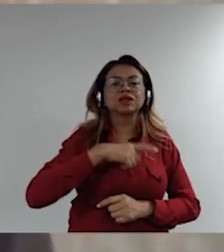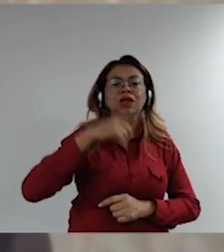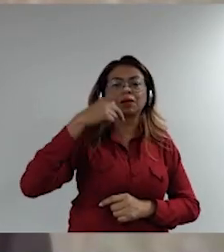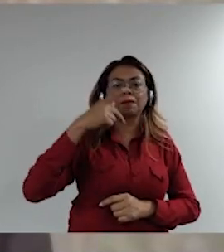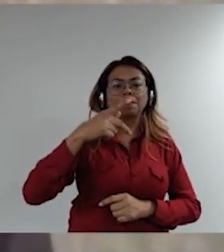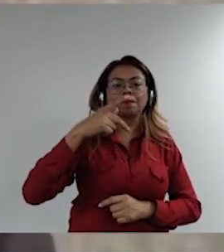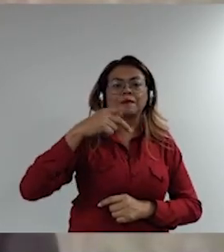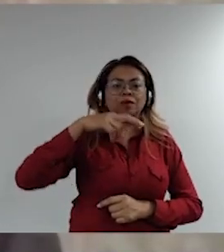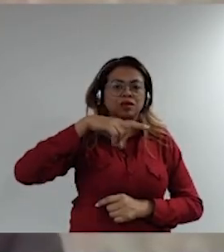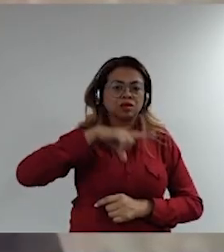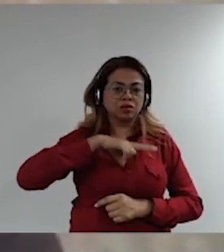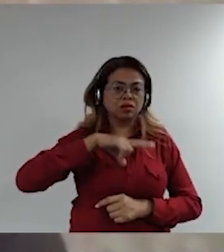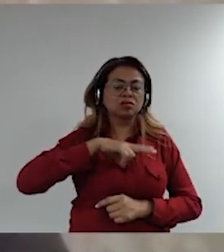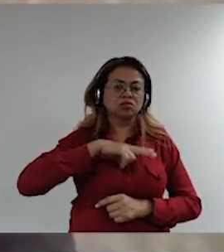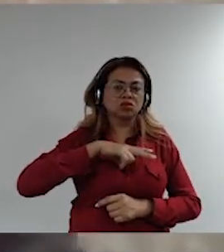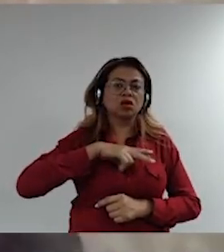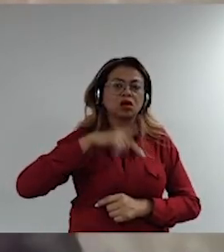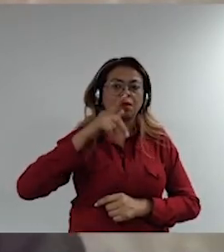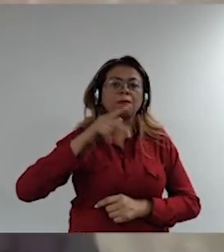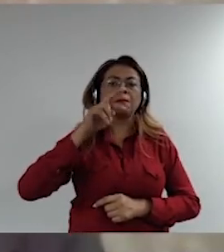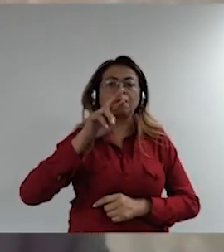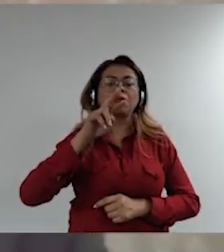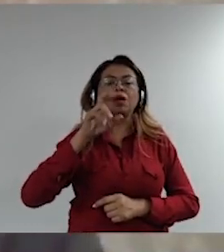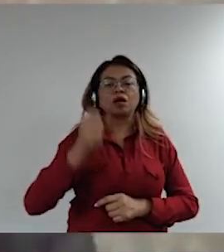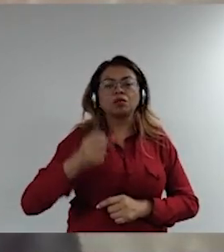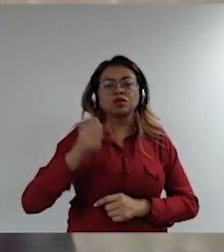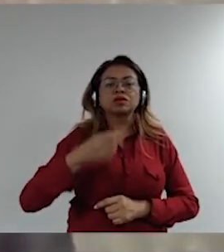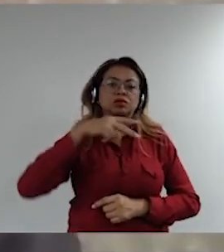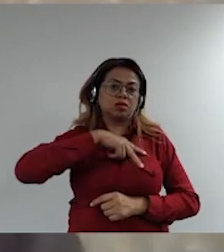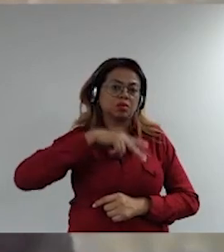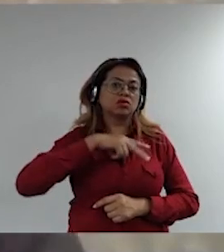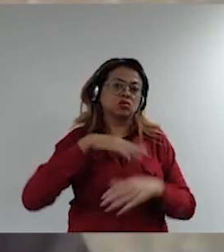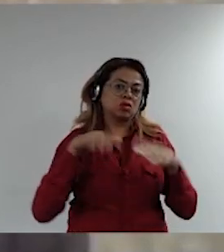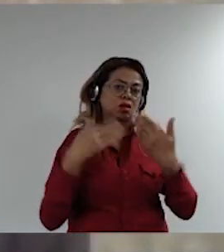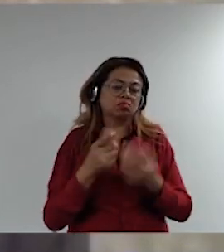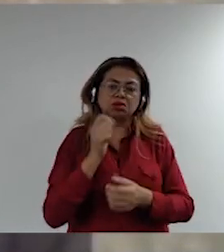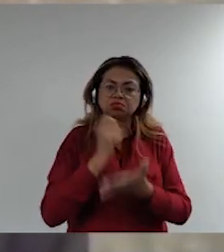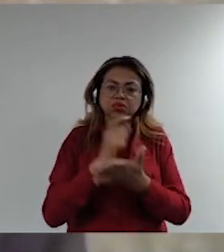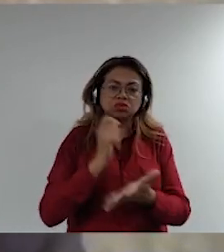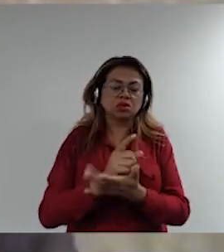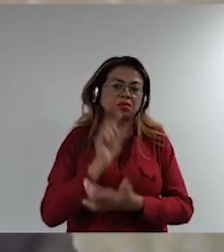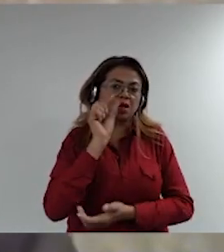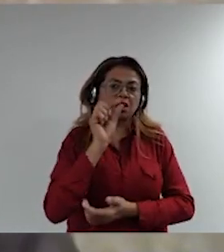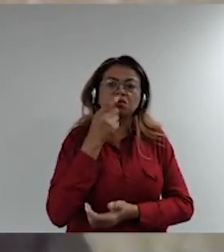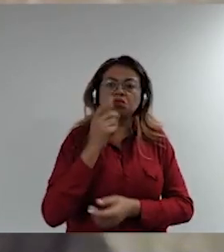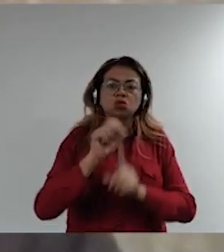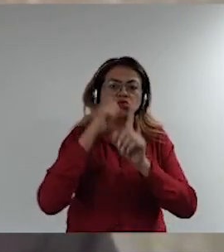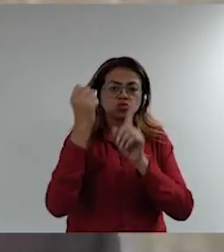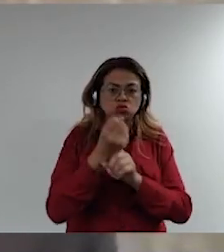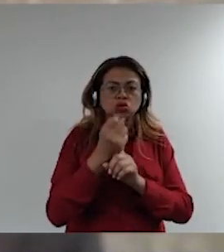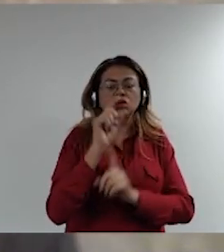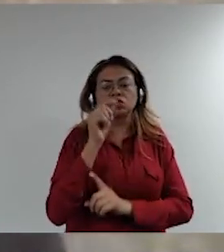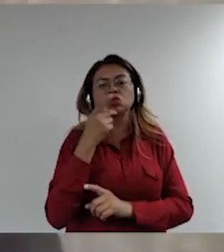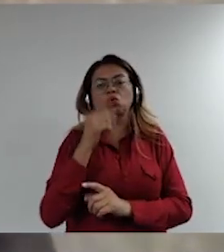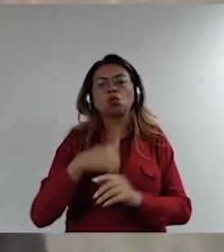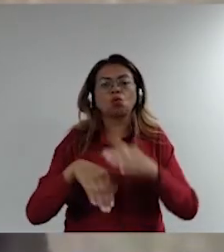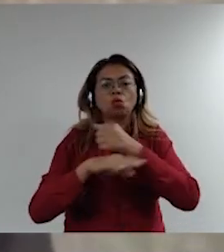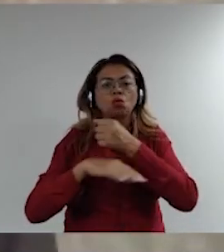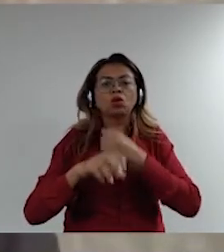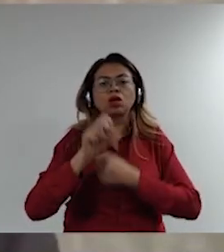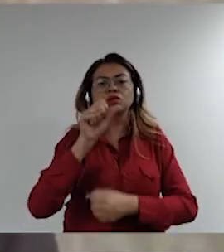privada. Pagamos, os que pagam ainda, pagam ali a previdência social com base num salário